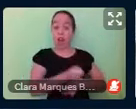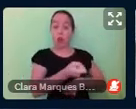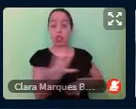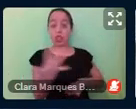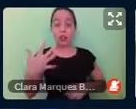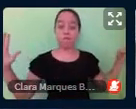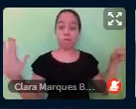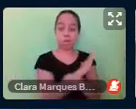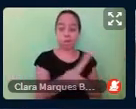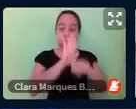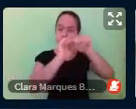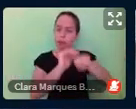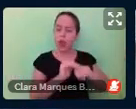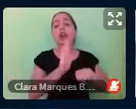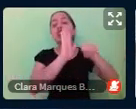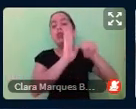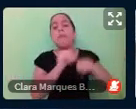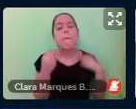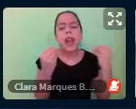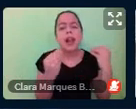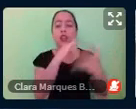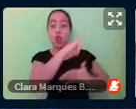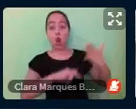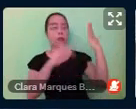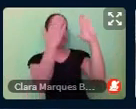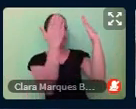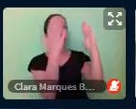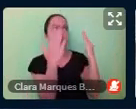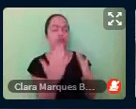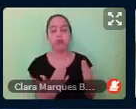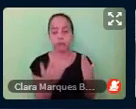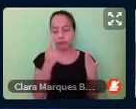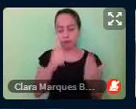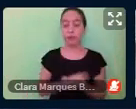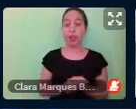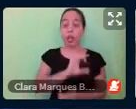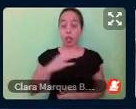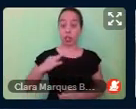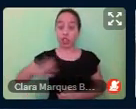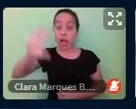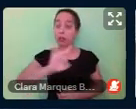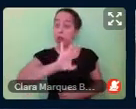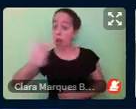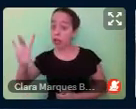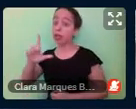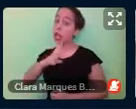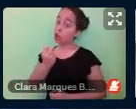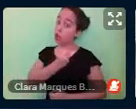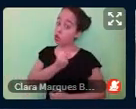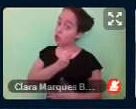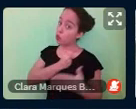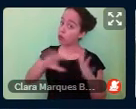da documentação. Cada candidato recebeu um número para a participação no sorteio que foi divulgado nos sítios do Cefore e